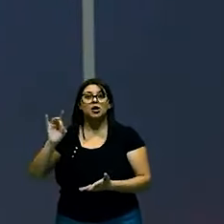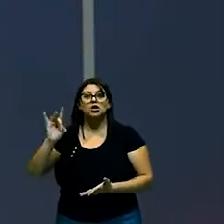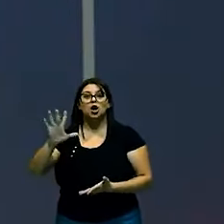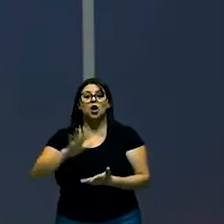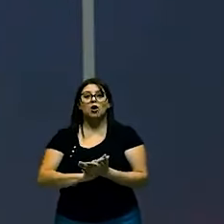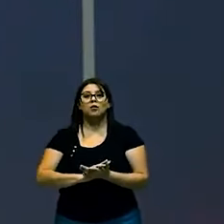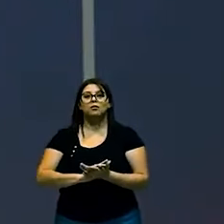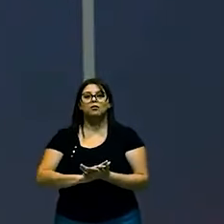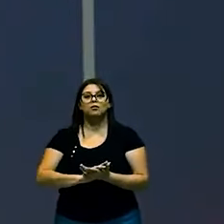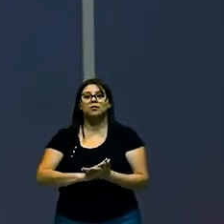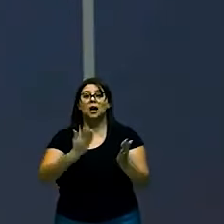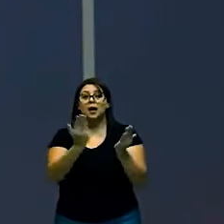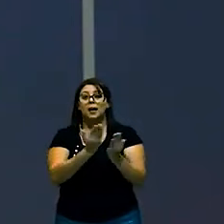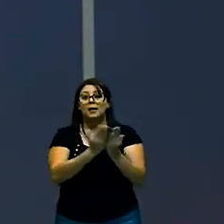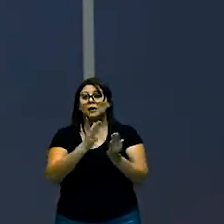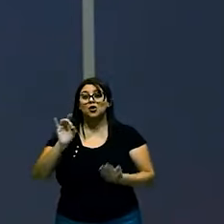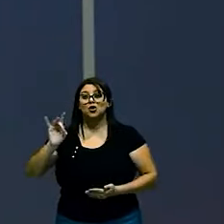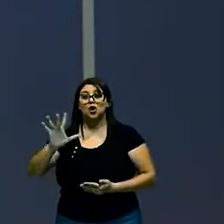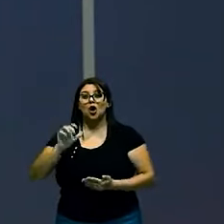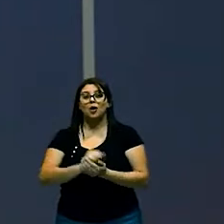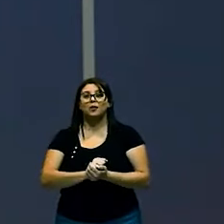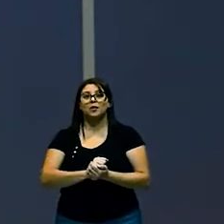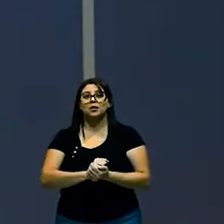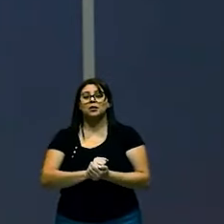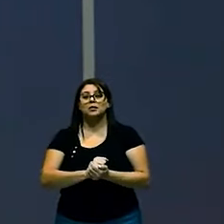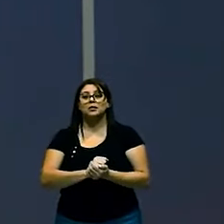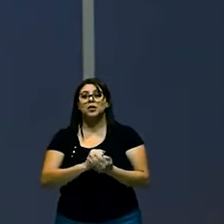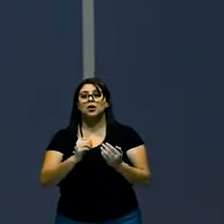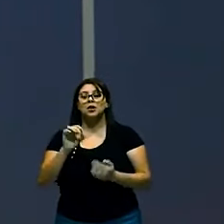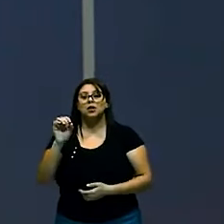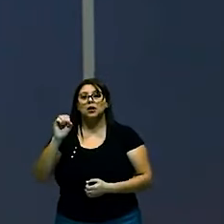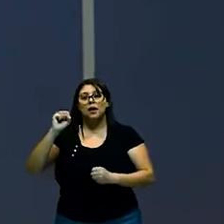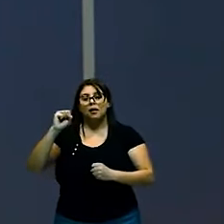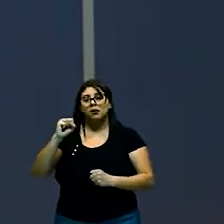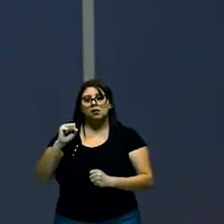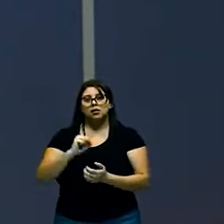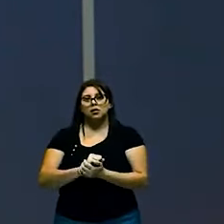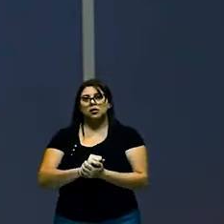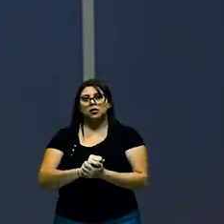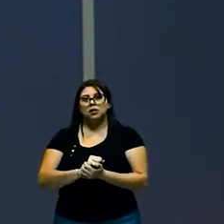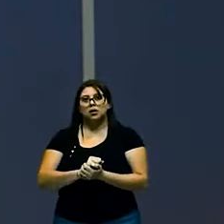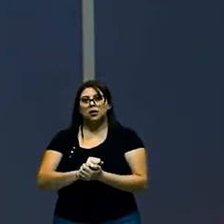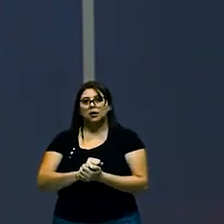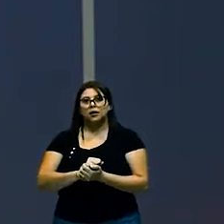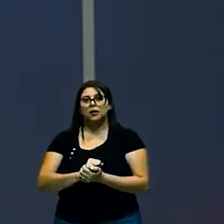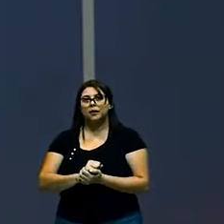somente, somente, somente, somente a Deus,